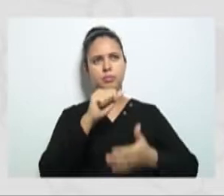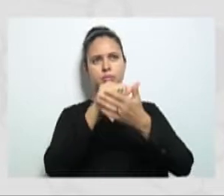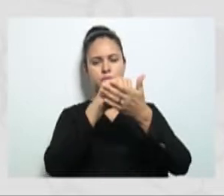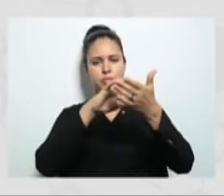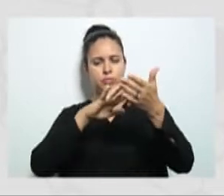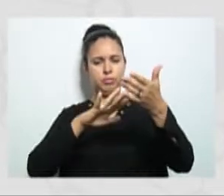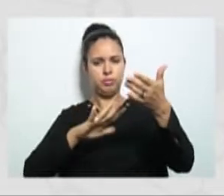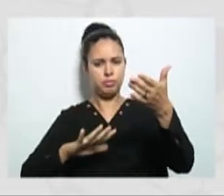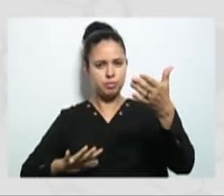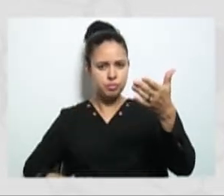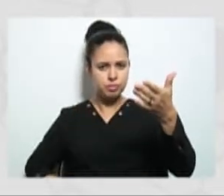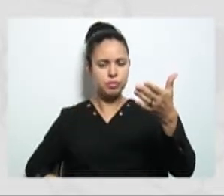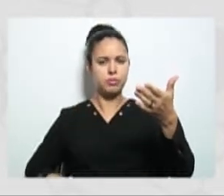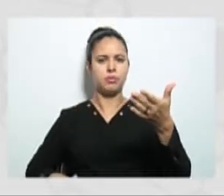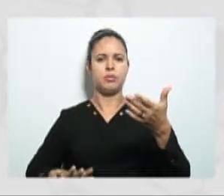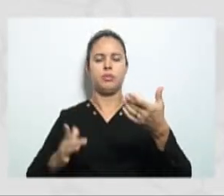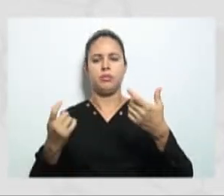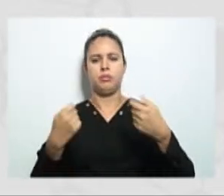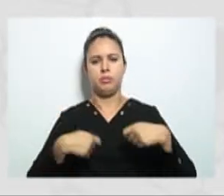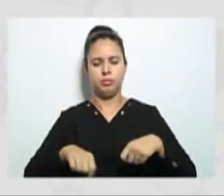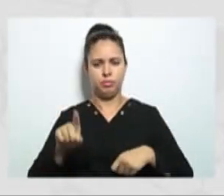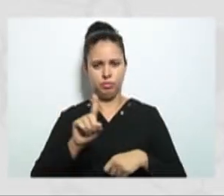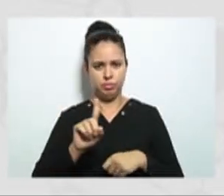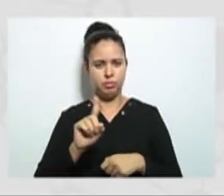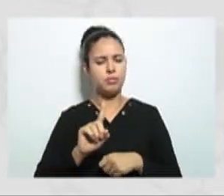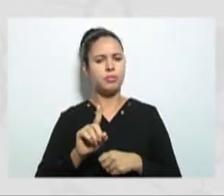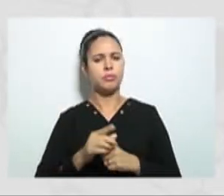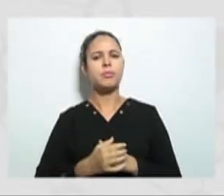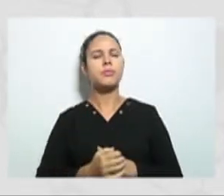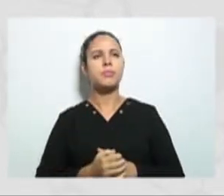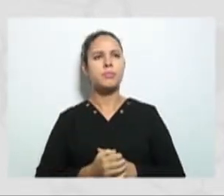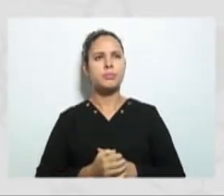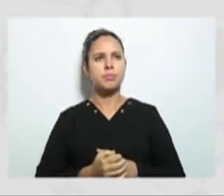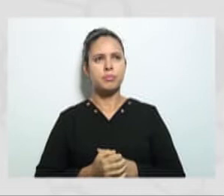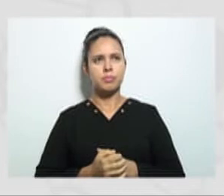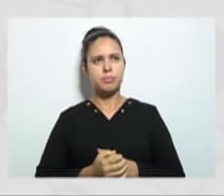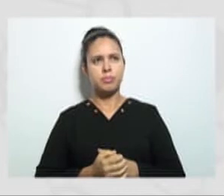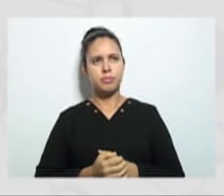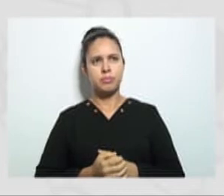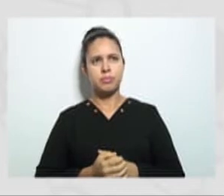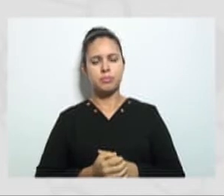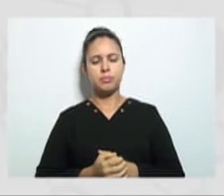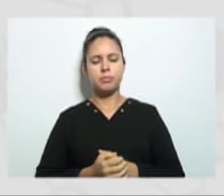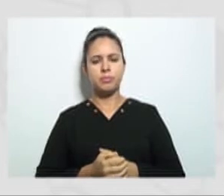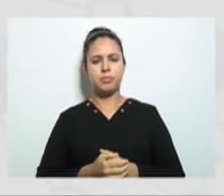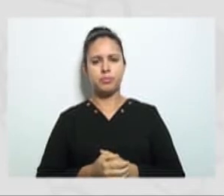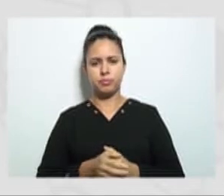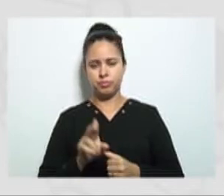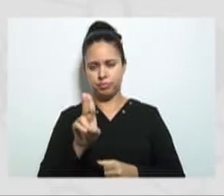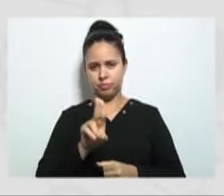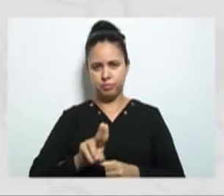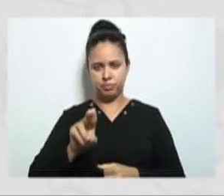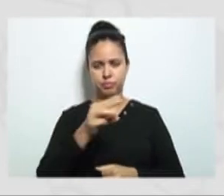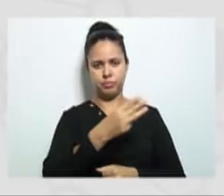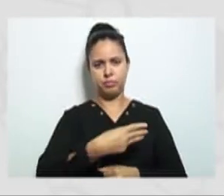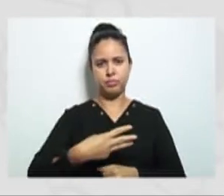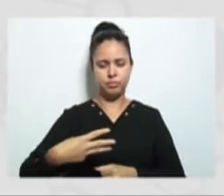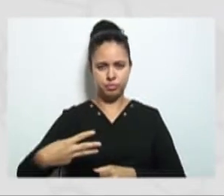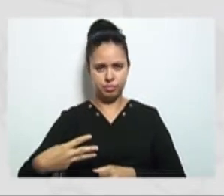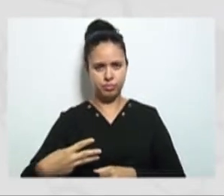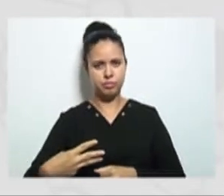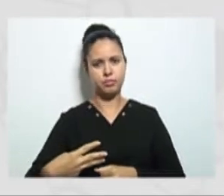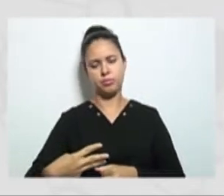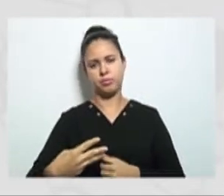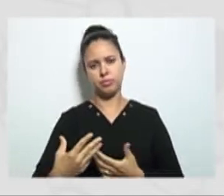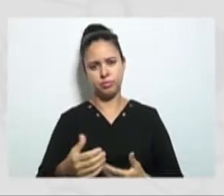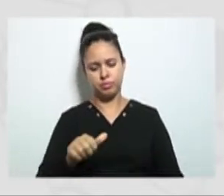professor? Isso é coisa que a gente nem precisa, quando você falou de intuitivo do sistema operacional lá, de utilização do Windows. As teclas de atalho são